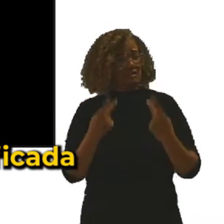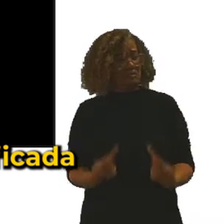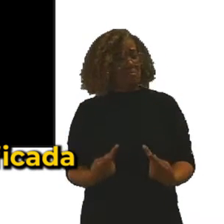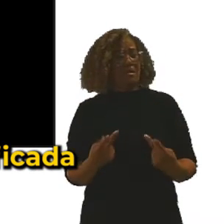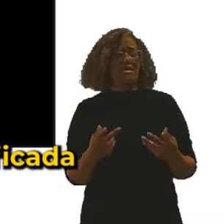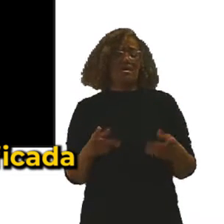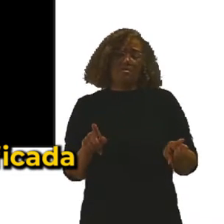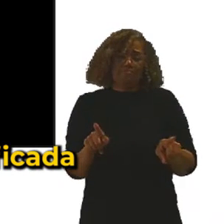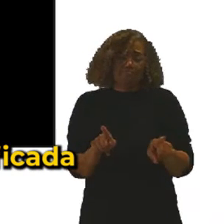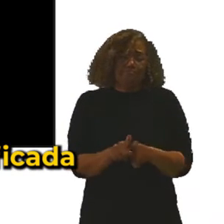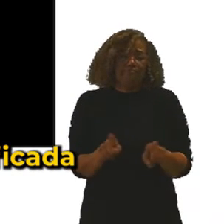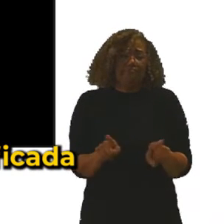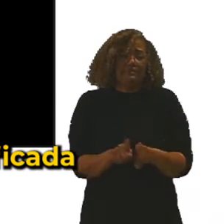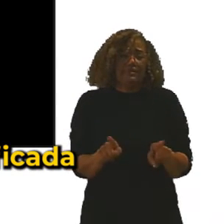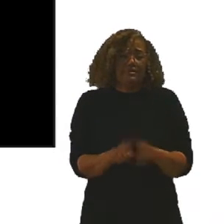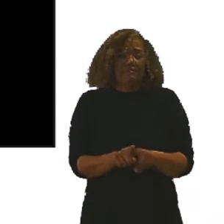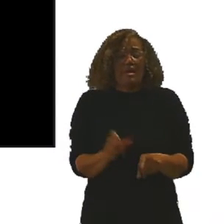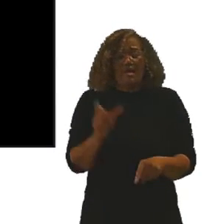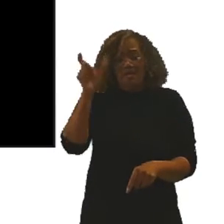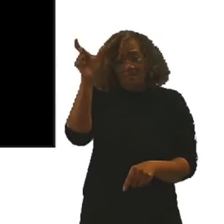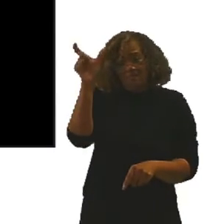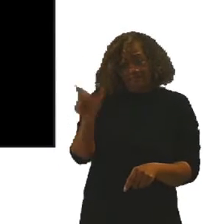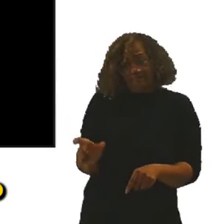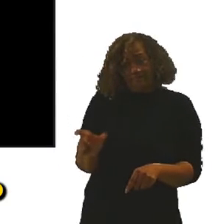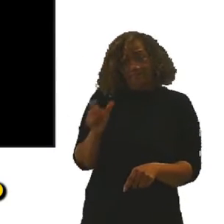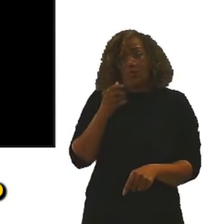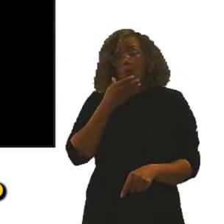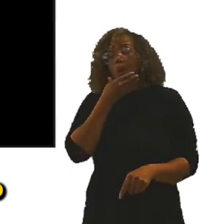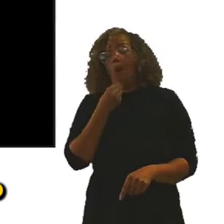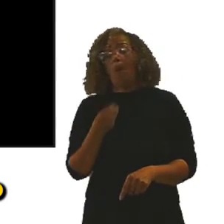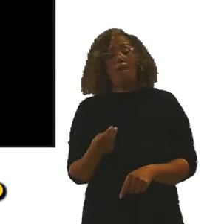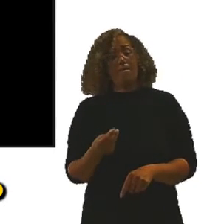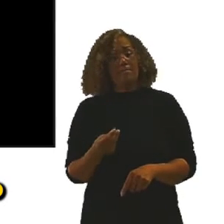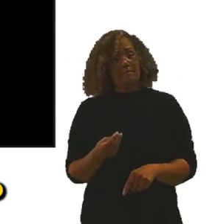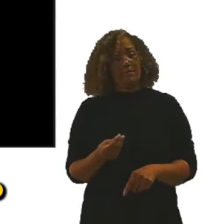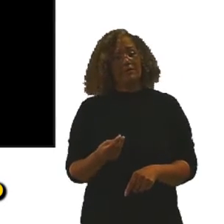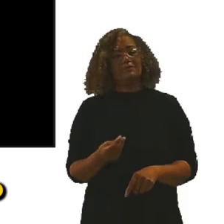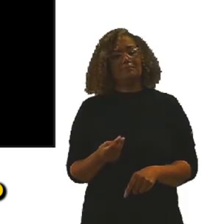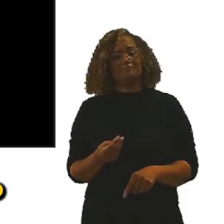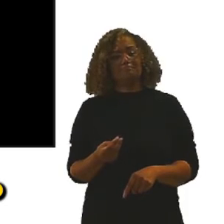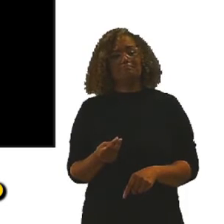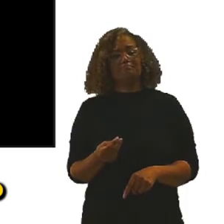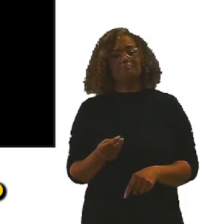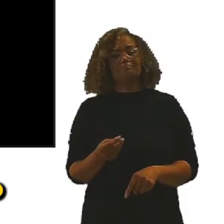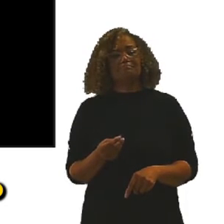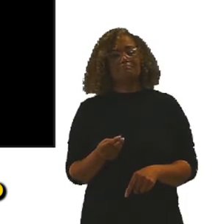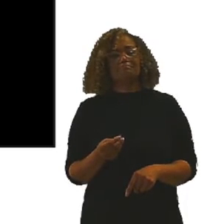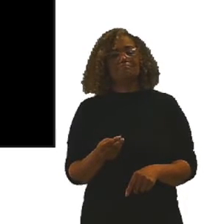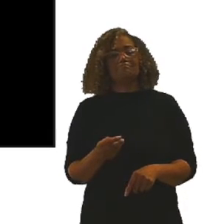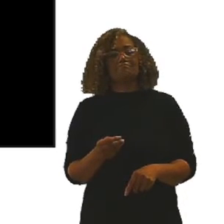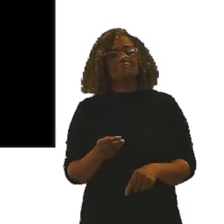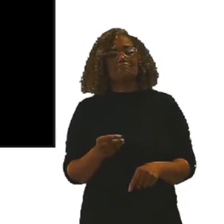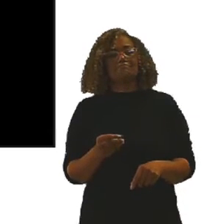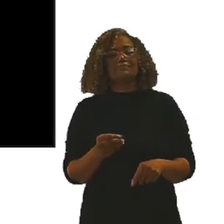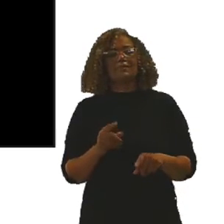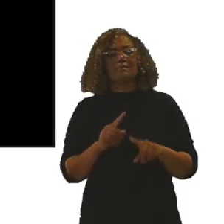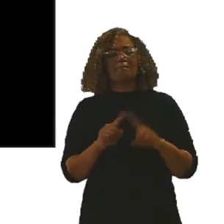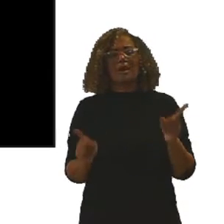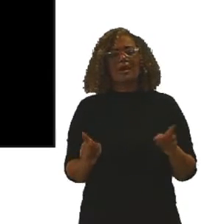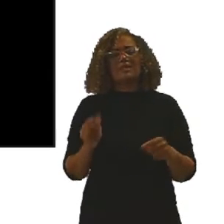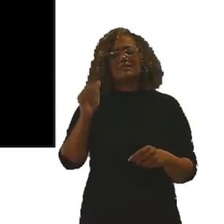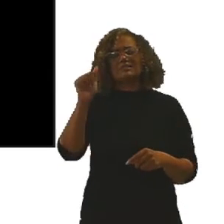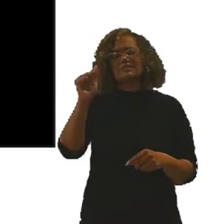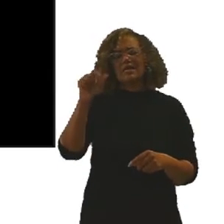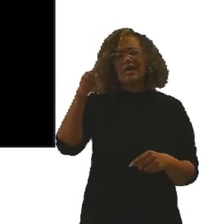com a condição do homem, não é? Então, isso é que é o androcentrismo, essa